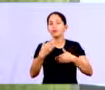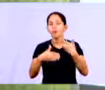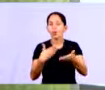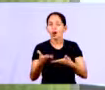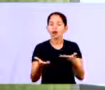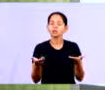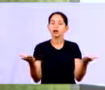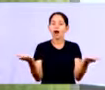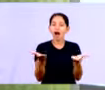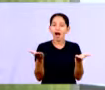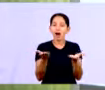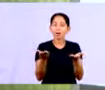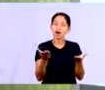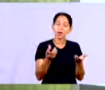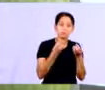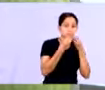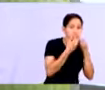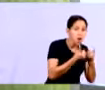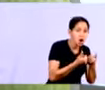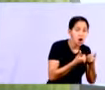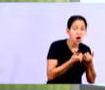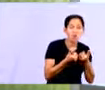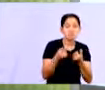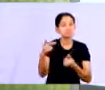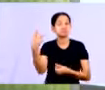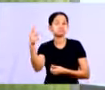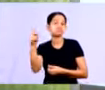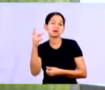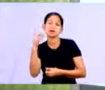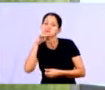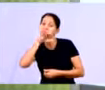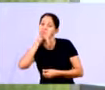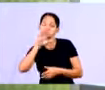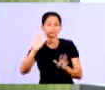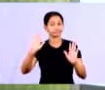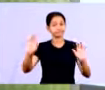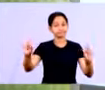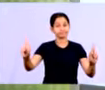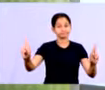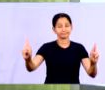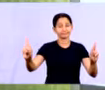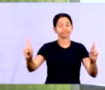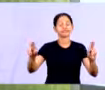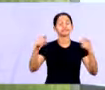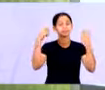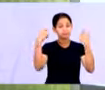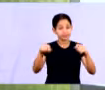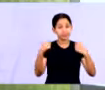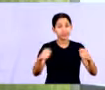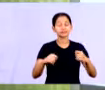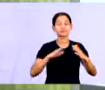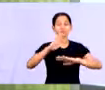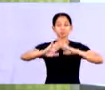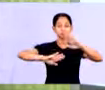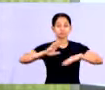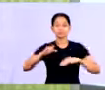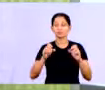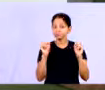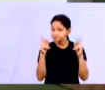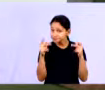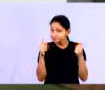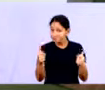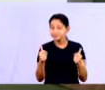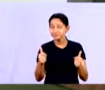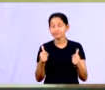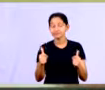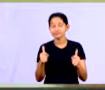bom momento para um não é um bom momento para o outro. E um mau momento para um significa uma oportunidade de crescimento no futuro. Certo, professora?